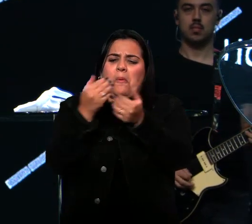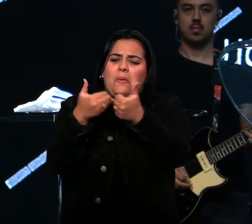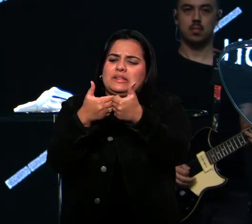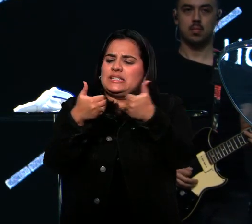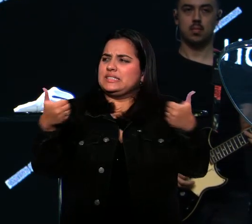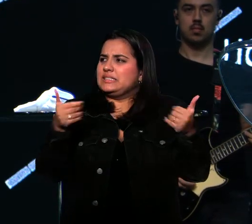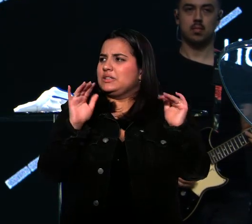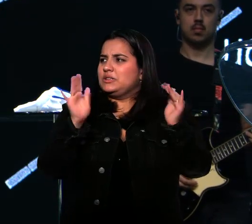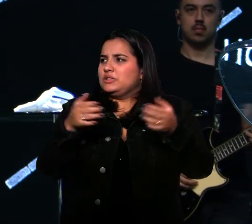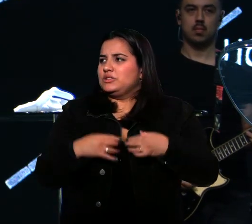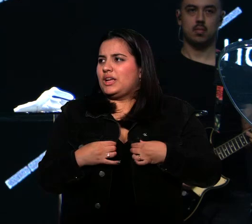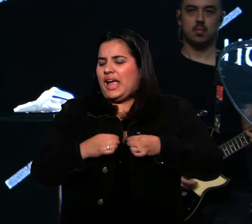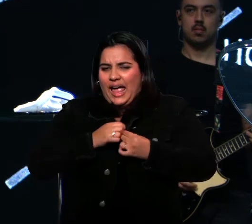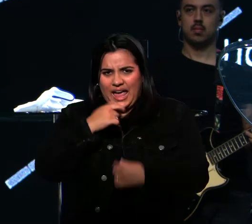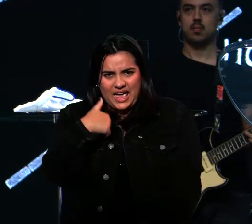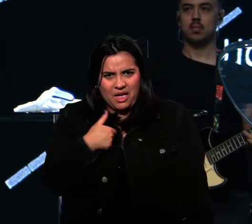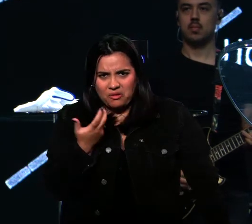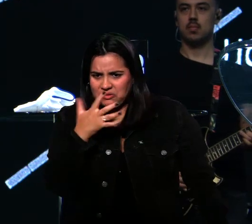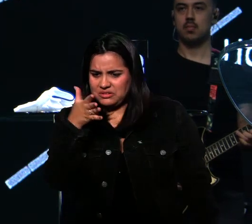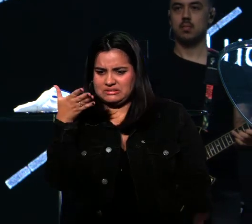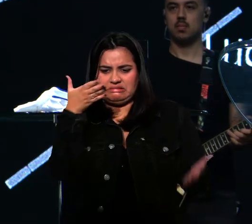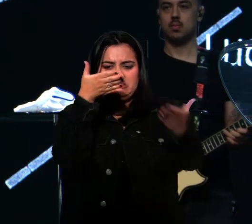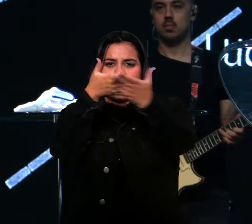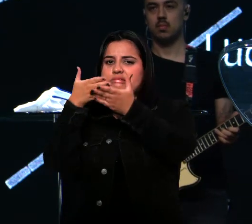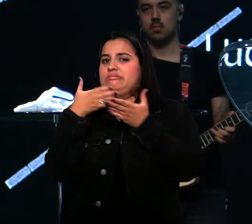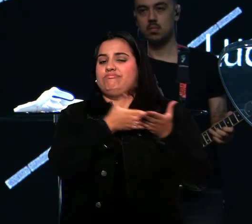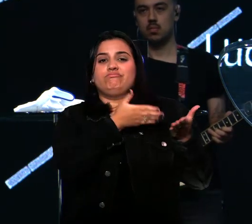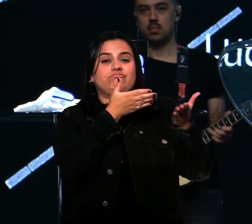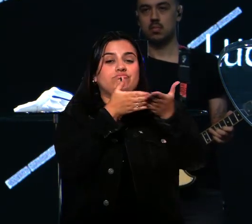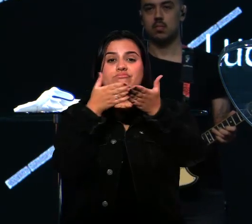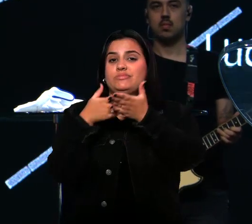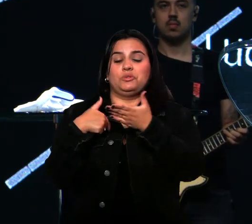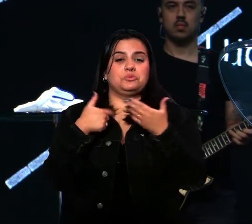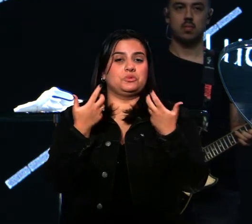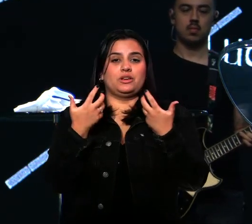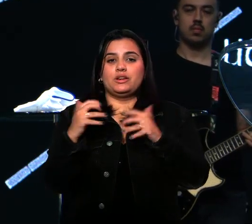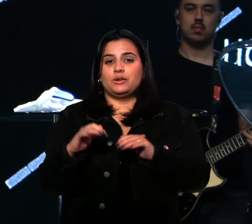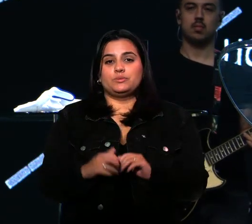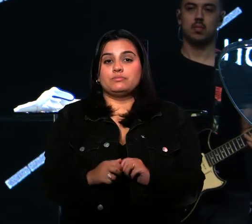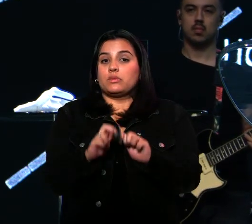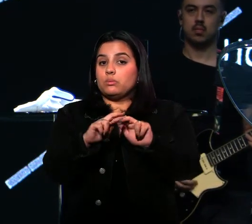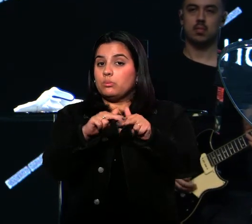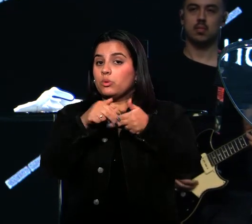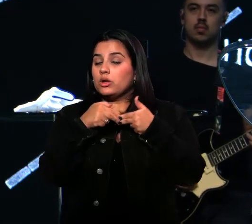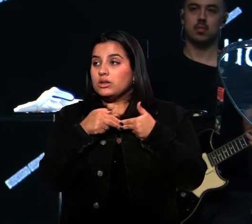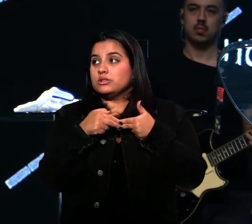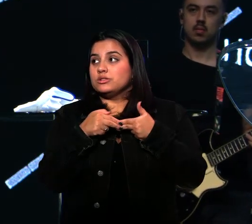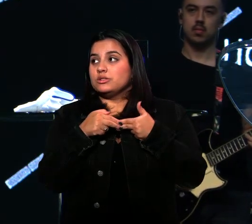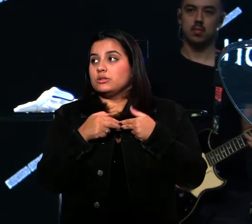mais ser empecilho para aquilo que Deus quer fazer. Por isso,